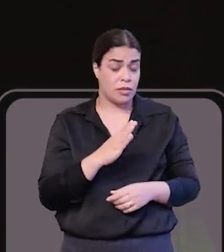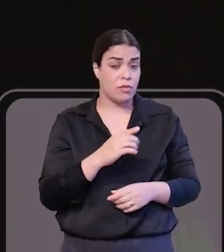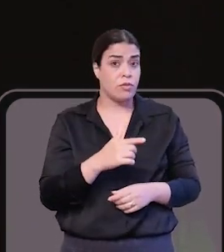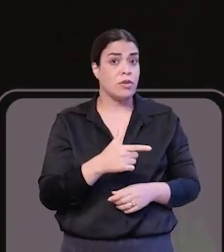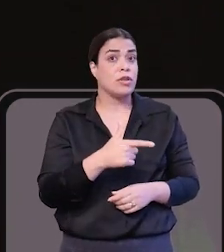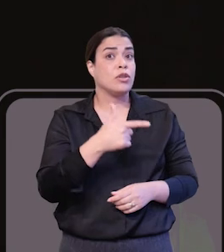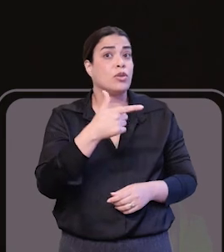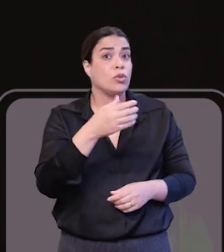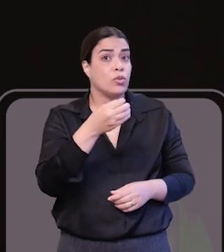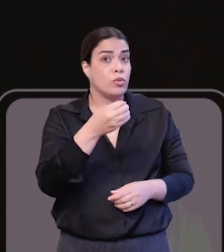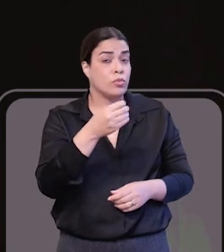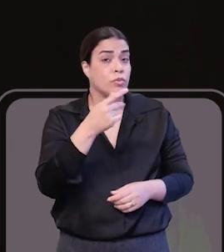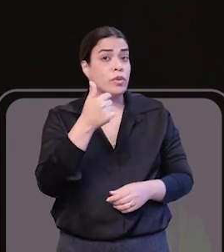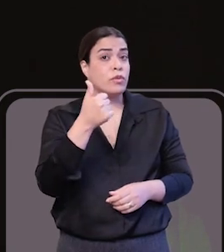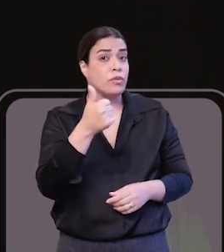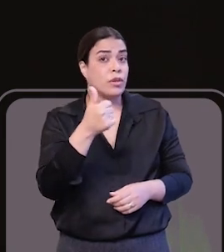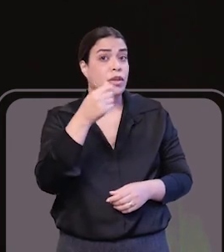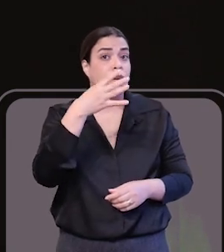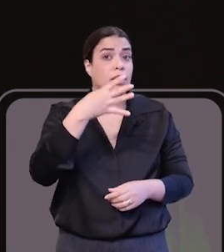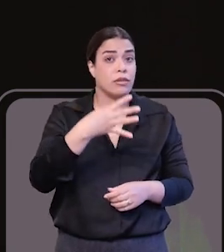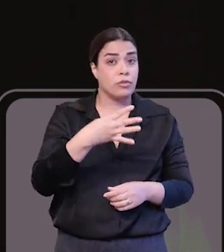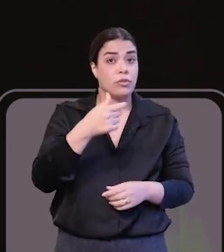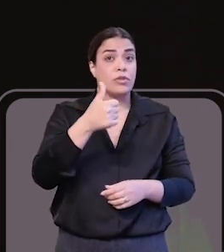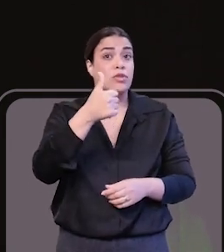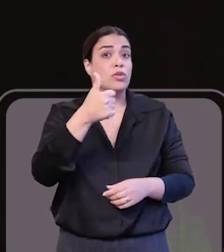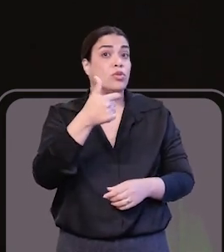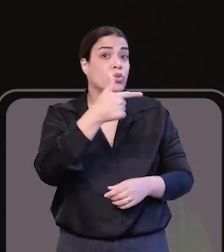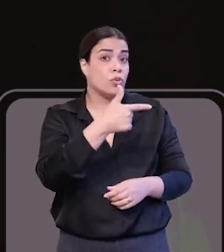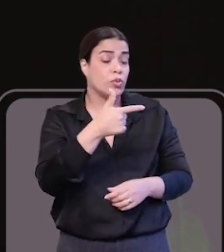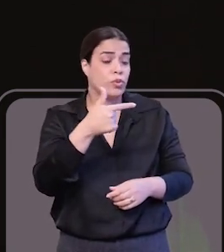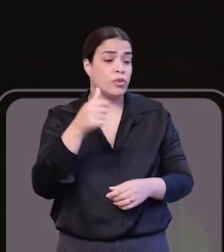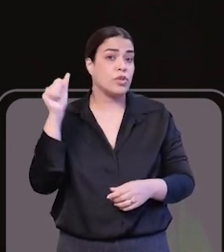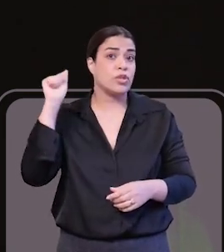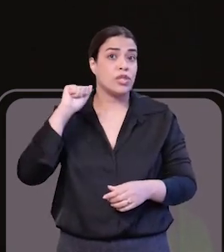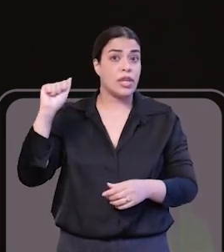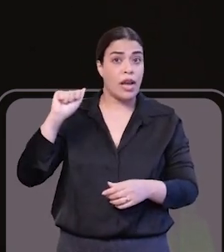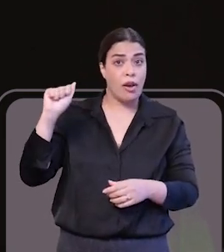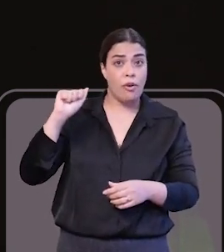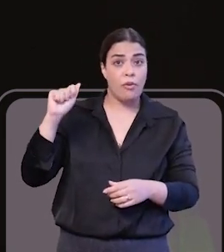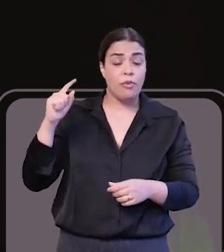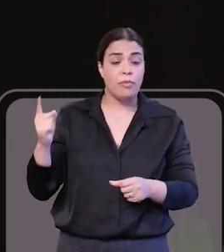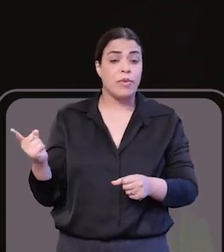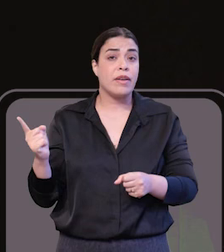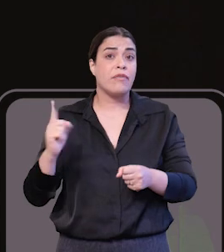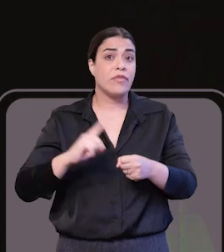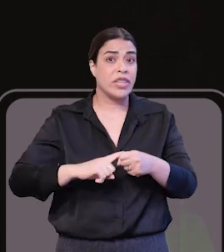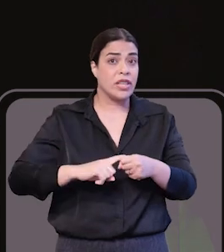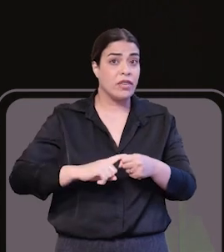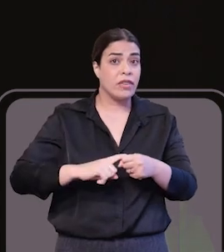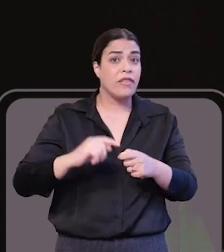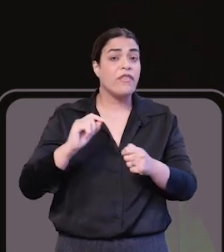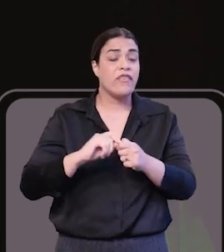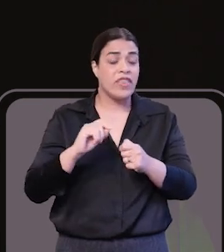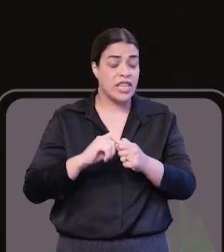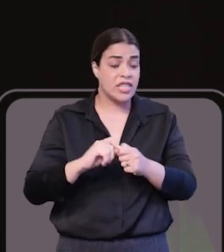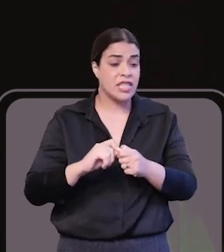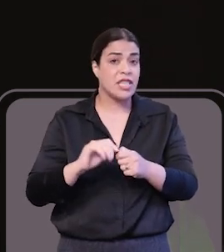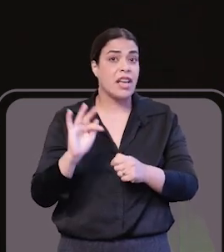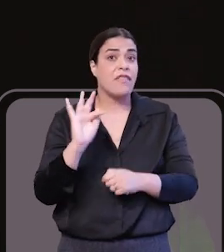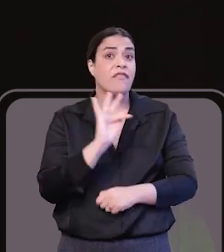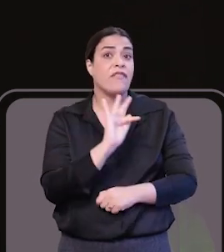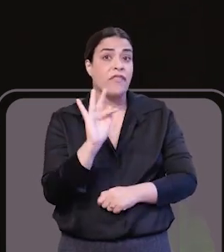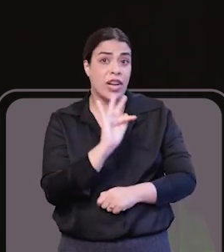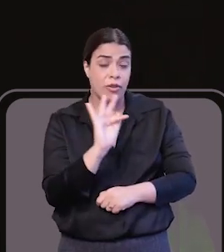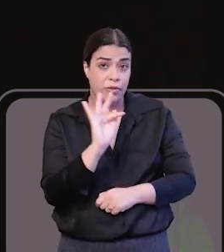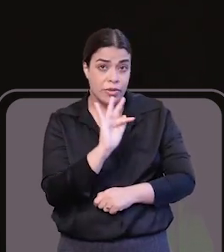em 2014 no dia 12 de agosto com uma perspectiva de da dar continuidade à formação